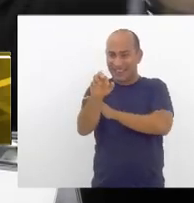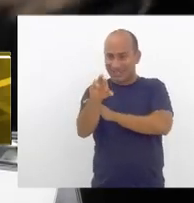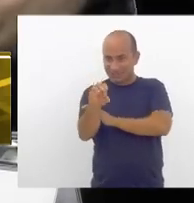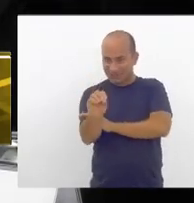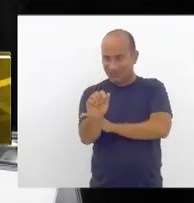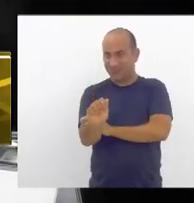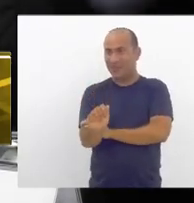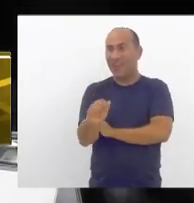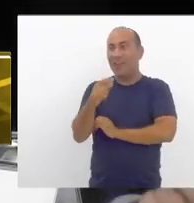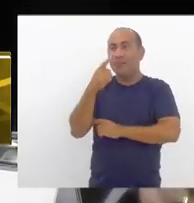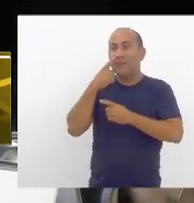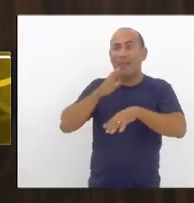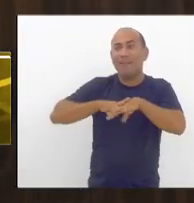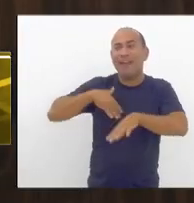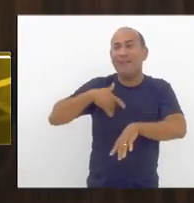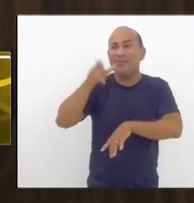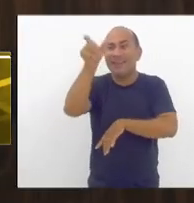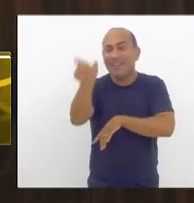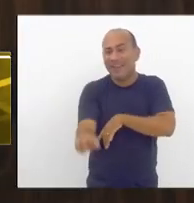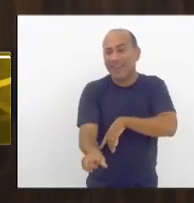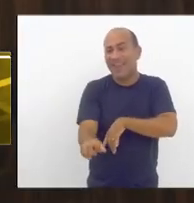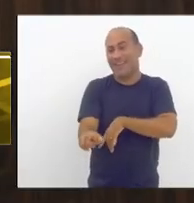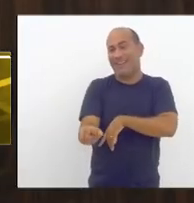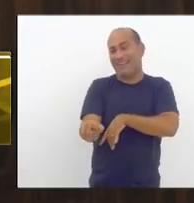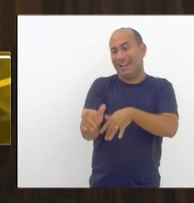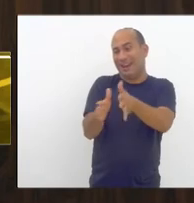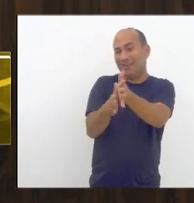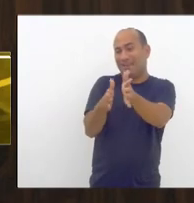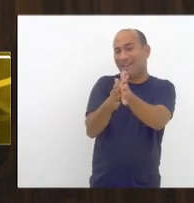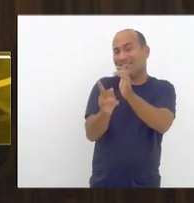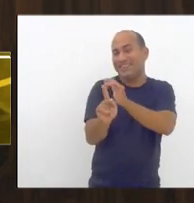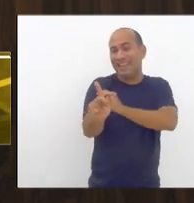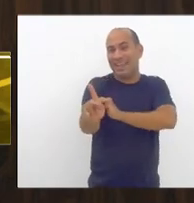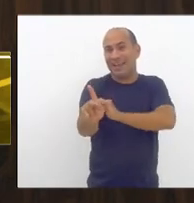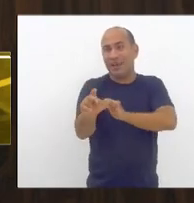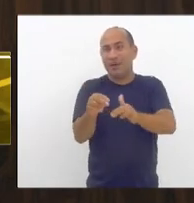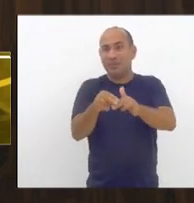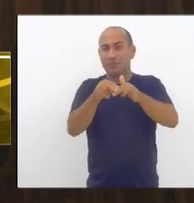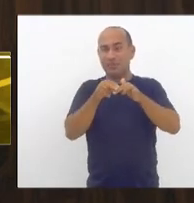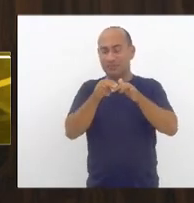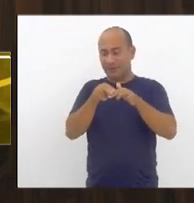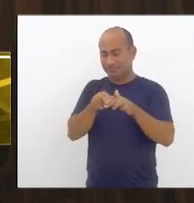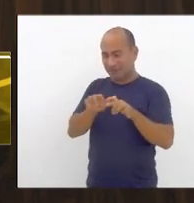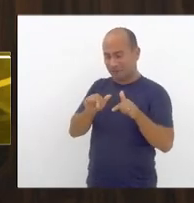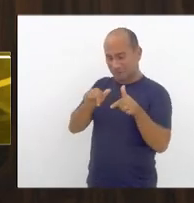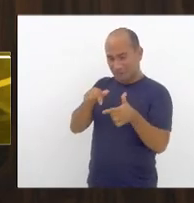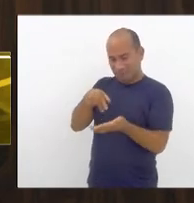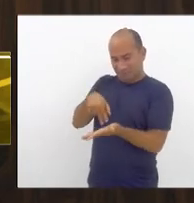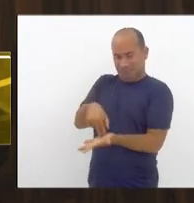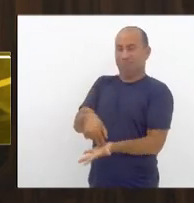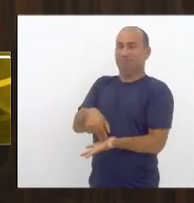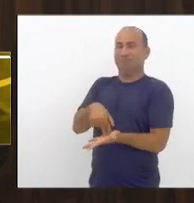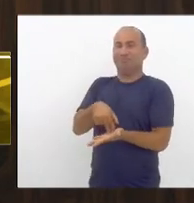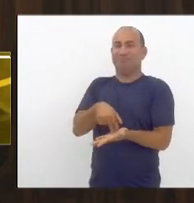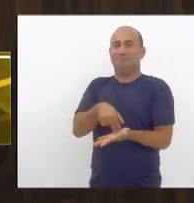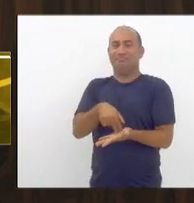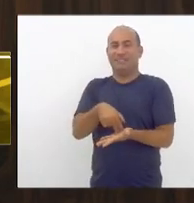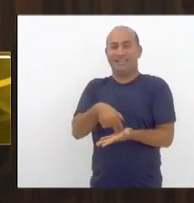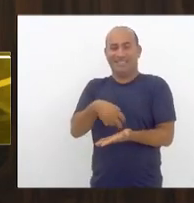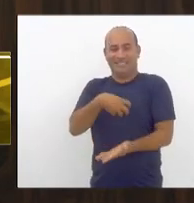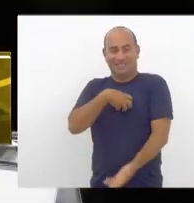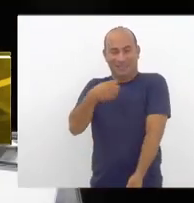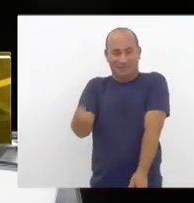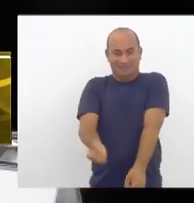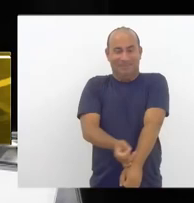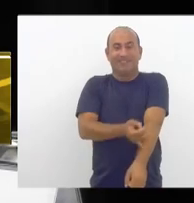eu chorei mais do que ele na homenagem dele então assim manter essa postura emocional é algo que